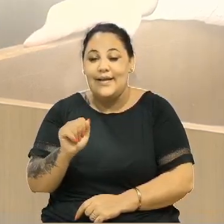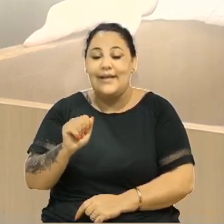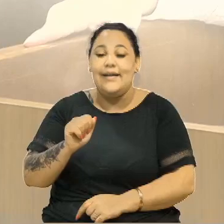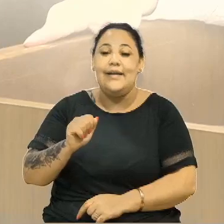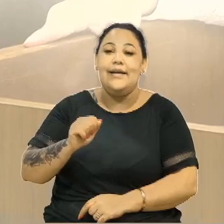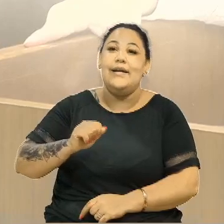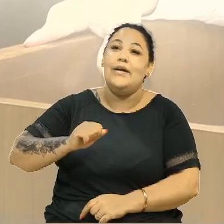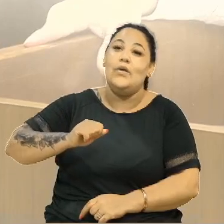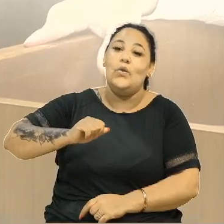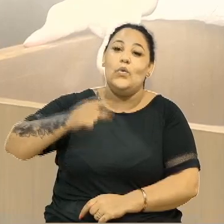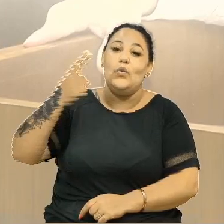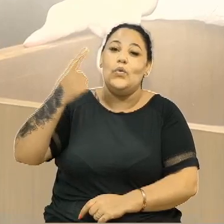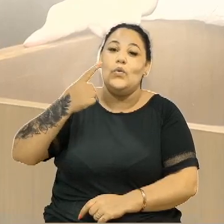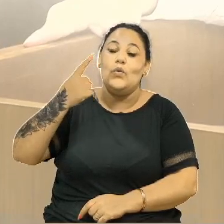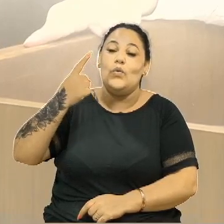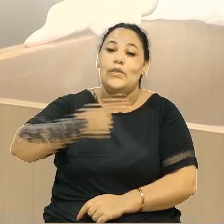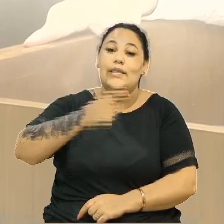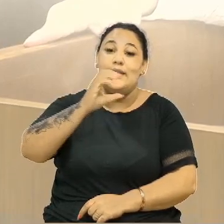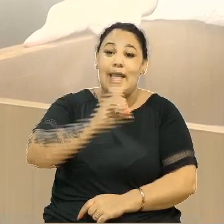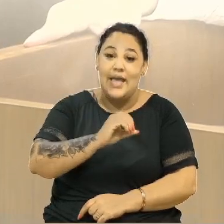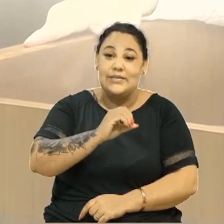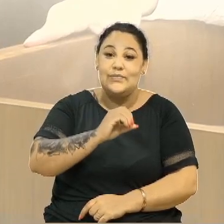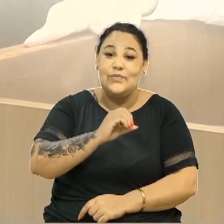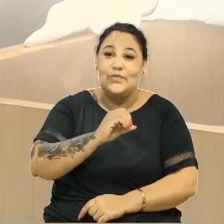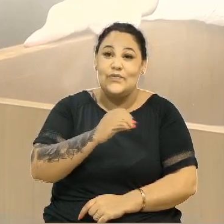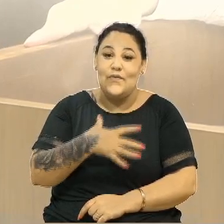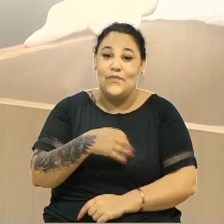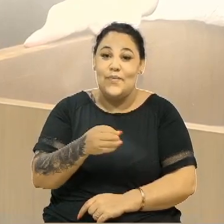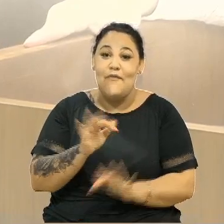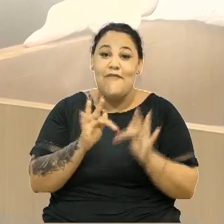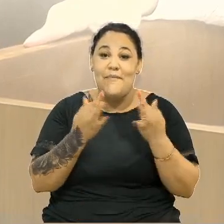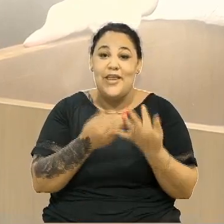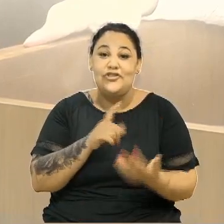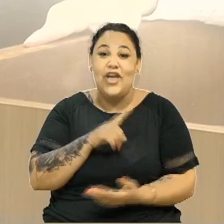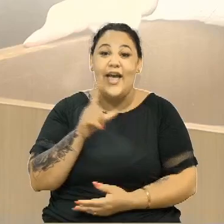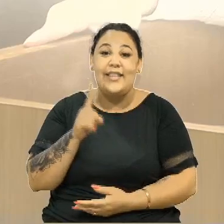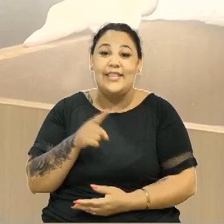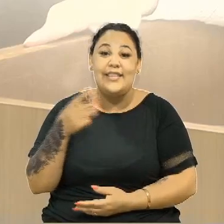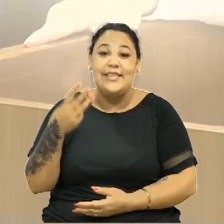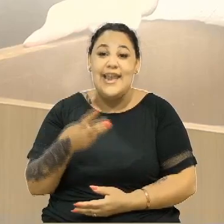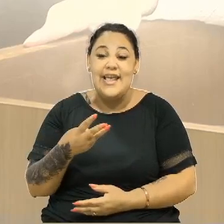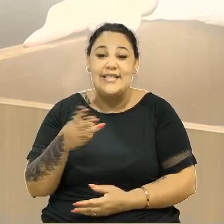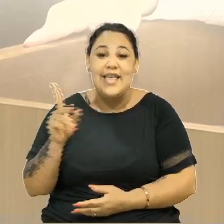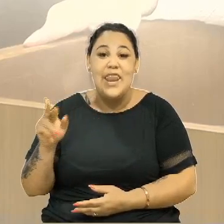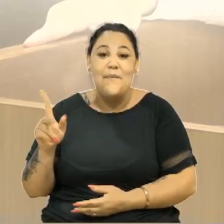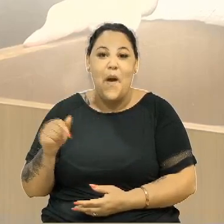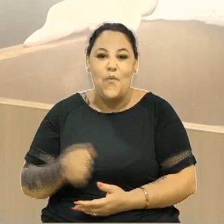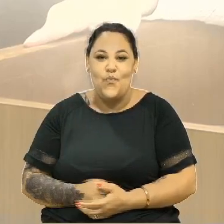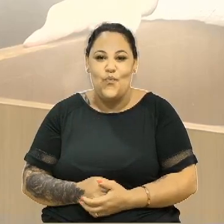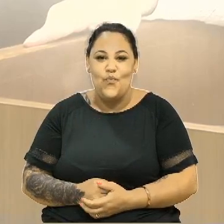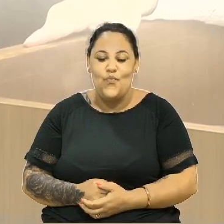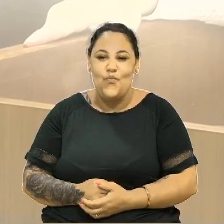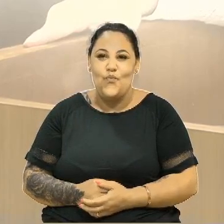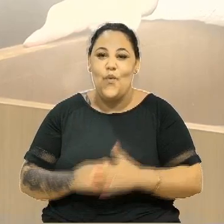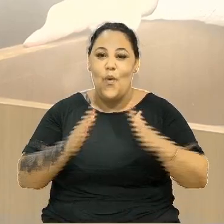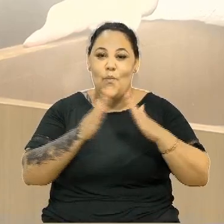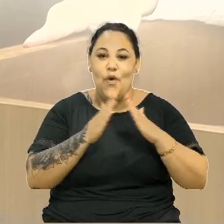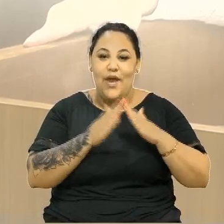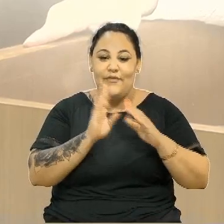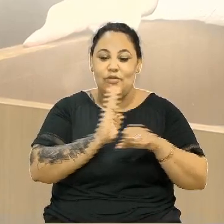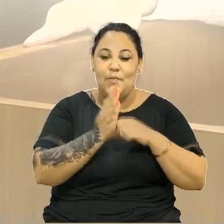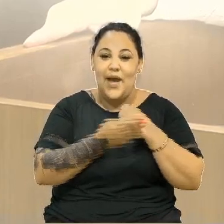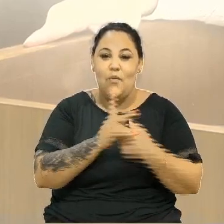11º filho de uma família de 13 irmãos. Residia ali no bairro